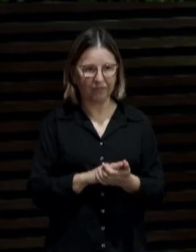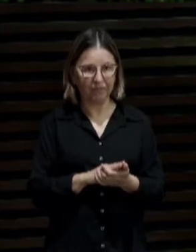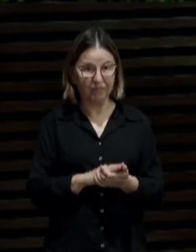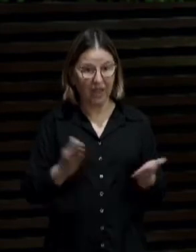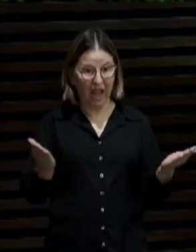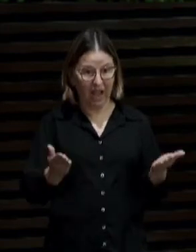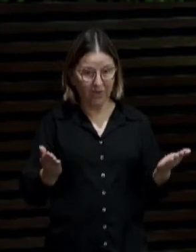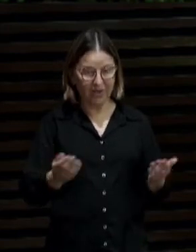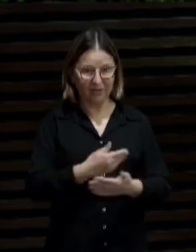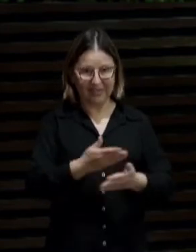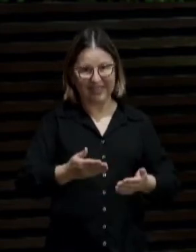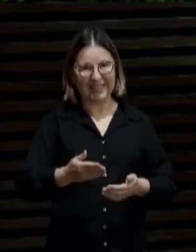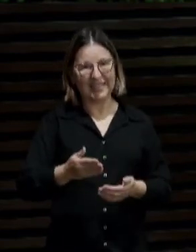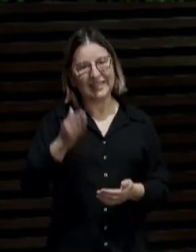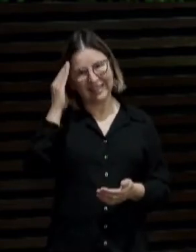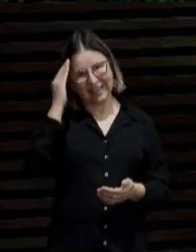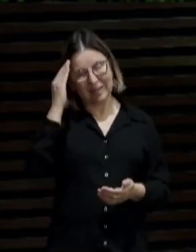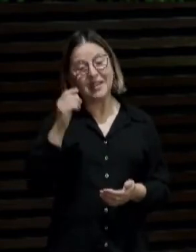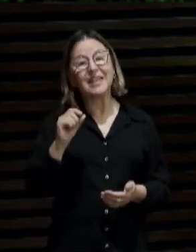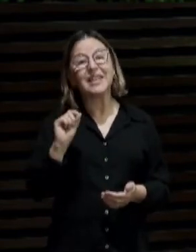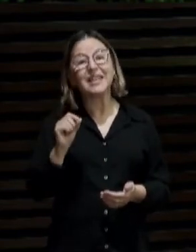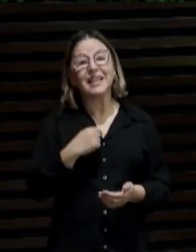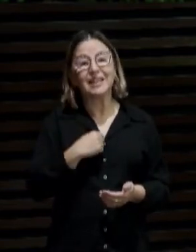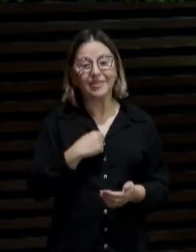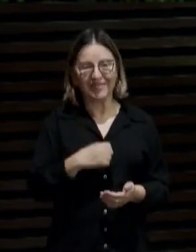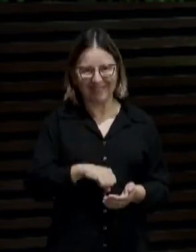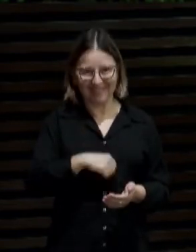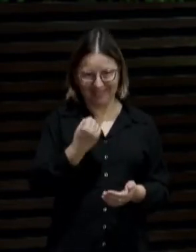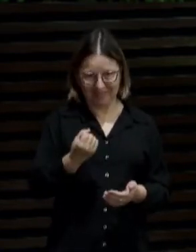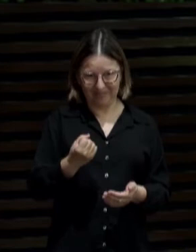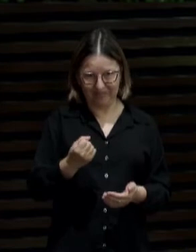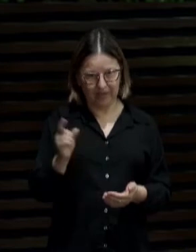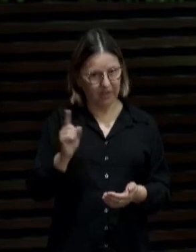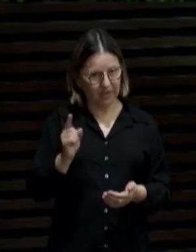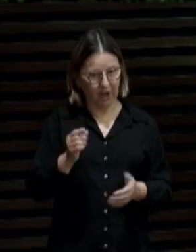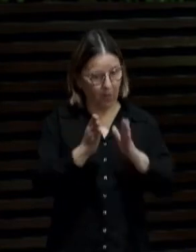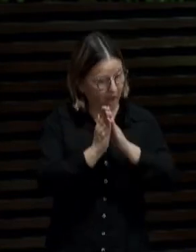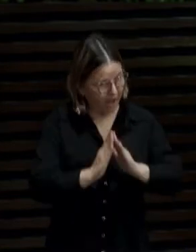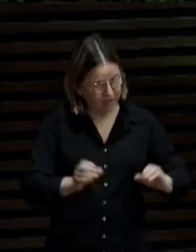vocês sabem quem eu sou, não adorem a ninguém mais.